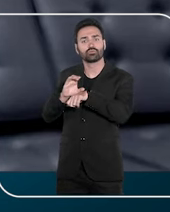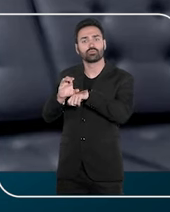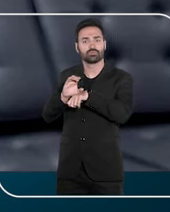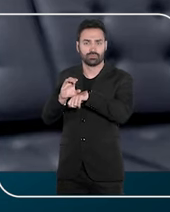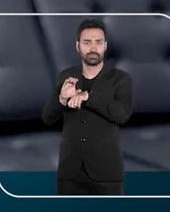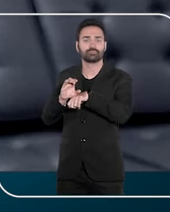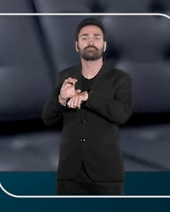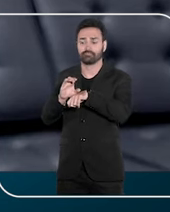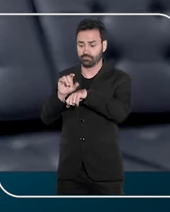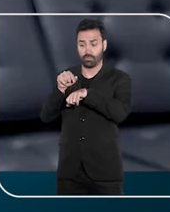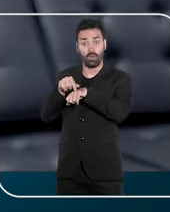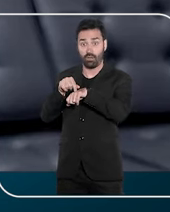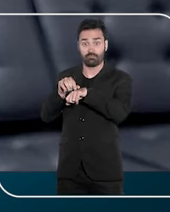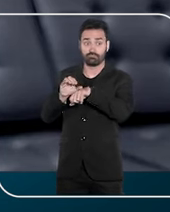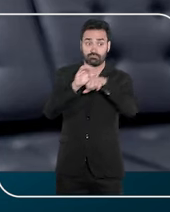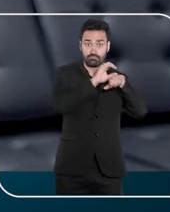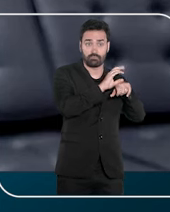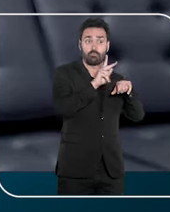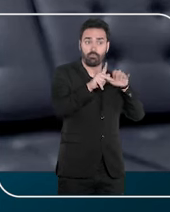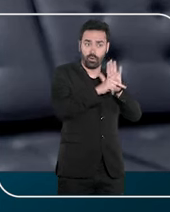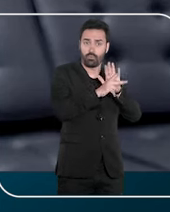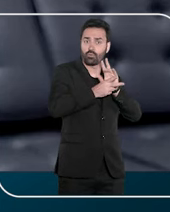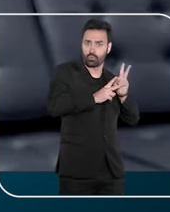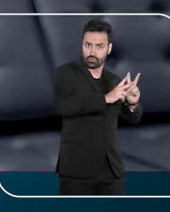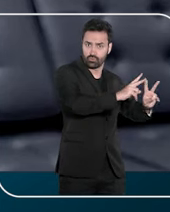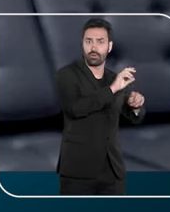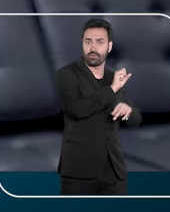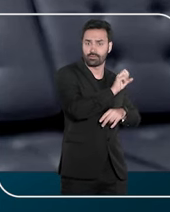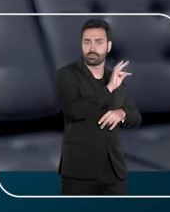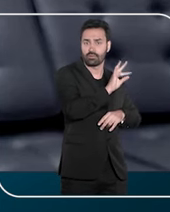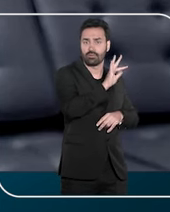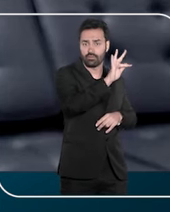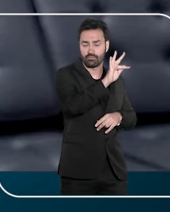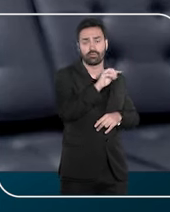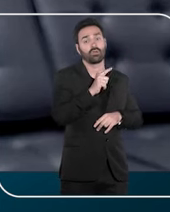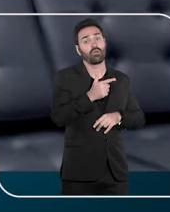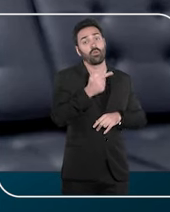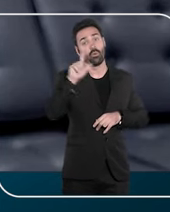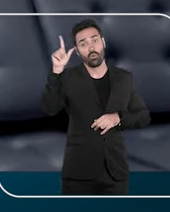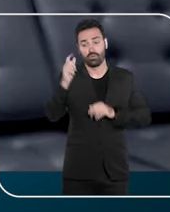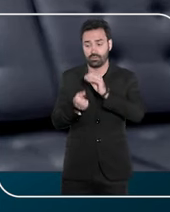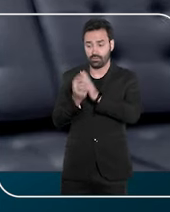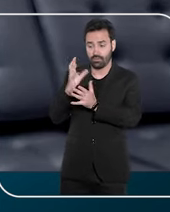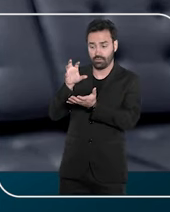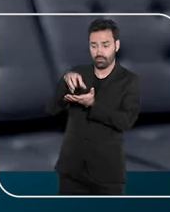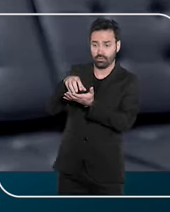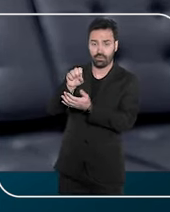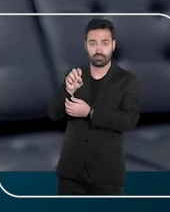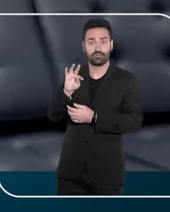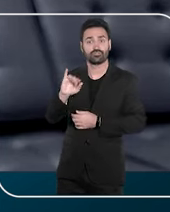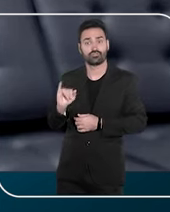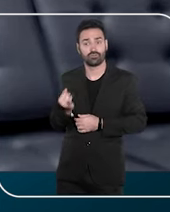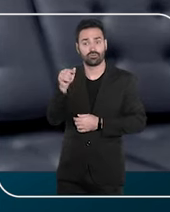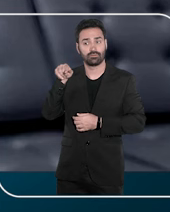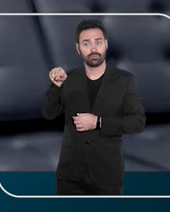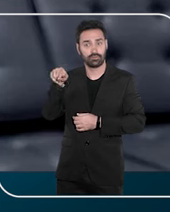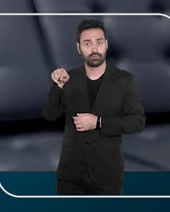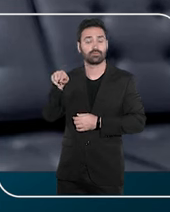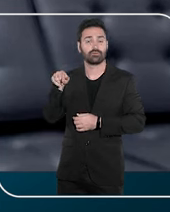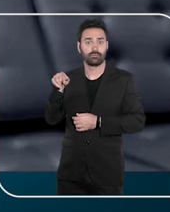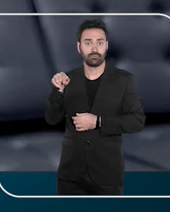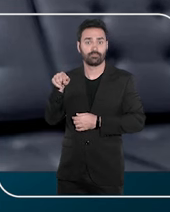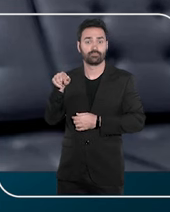que é o Supremo Tribunal Federal, e uma outra corte superior ou suprema, segundo alguns, né? Na visão, por exemplo, de